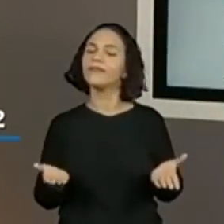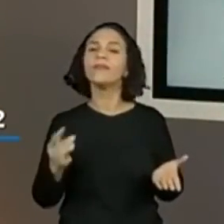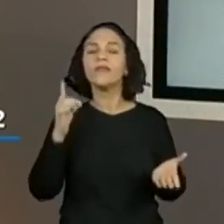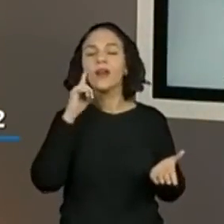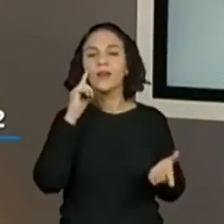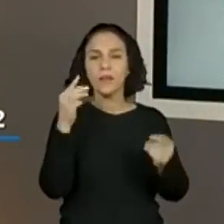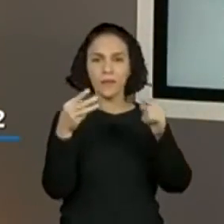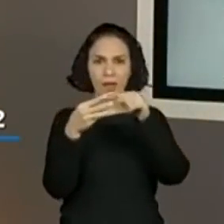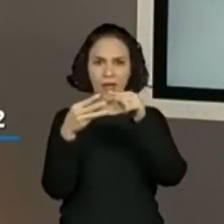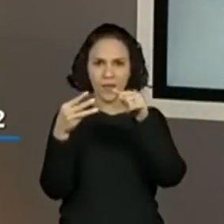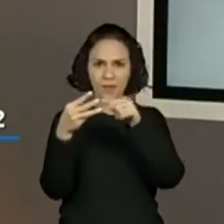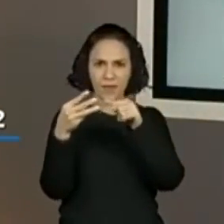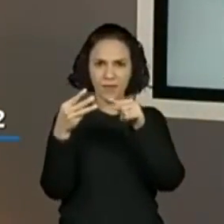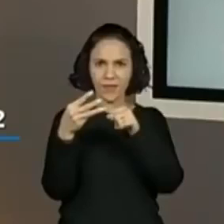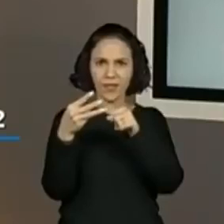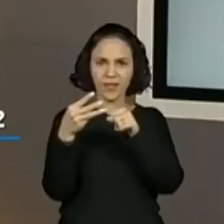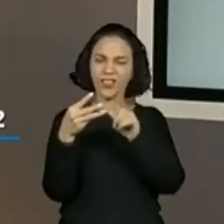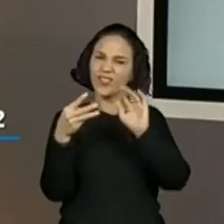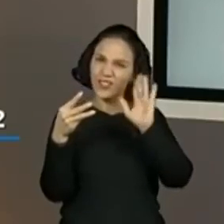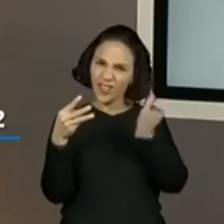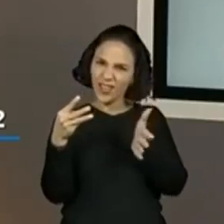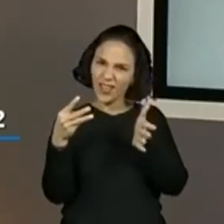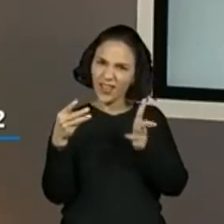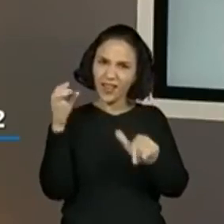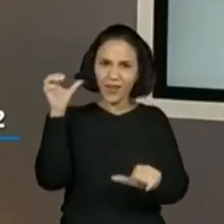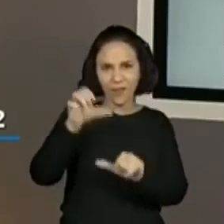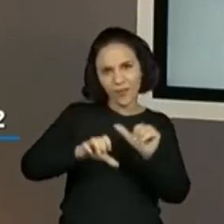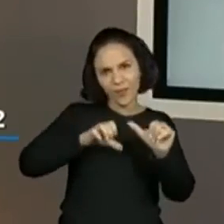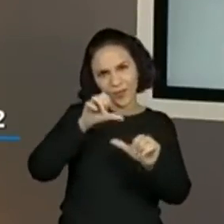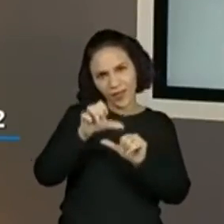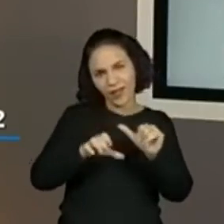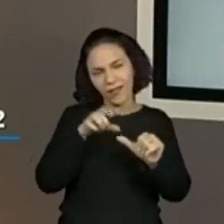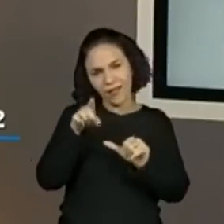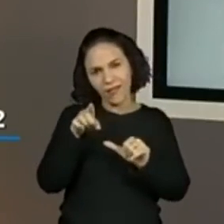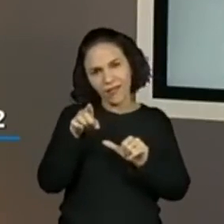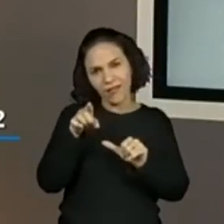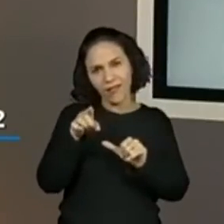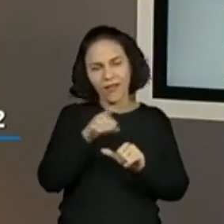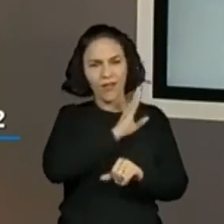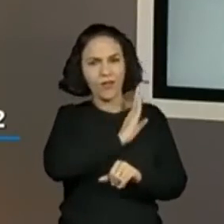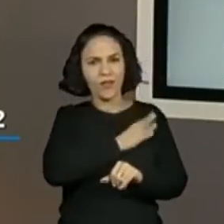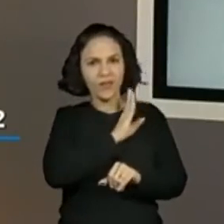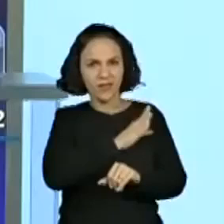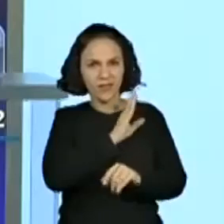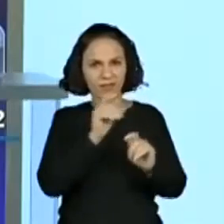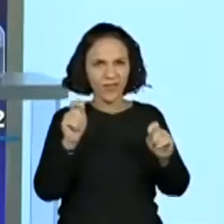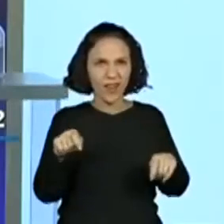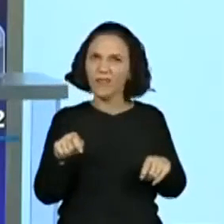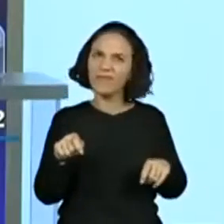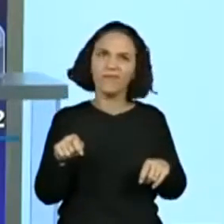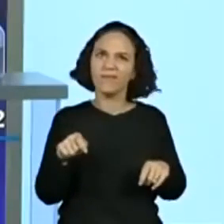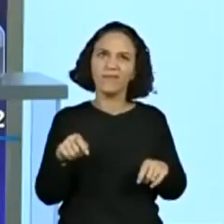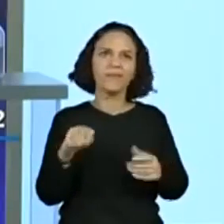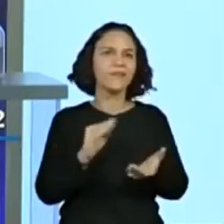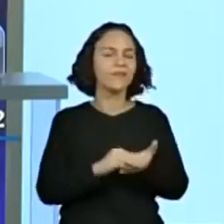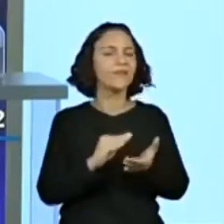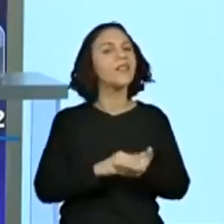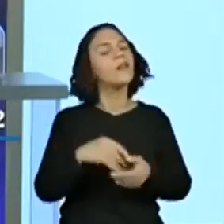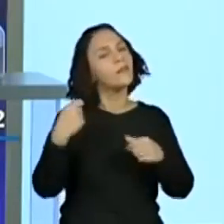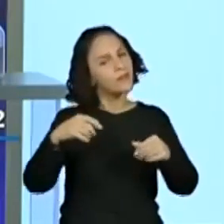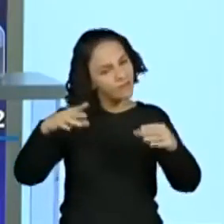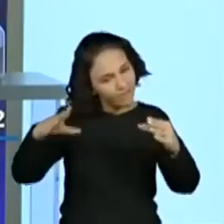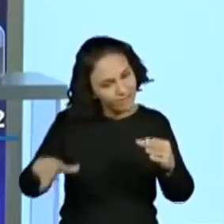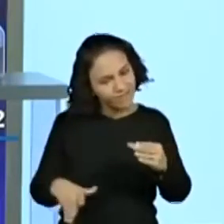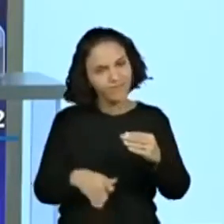aí já nos dá condições da gente escrever um texto transformando o coração do noturno? Não, aí tem que